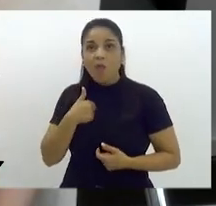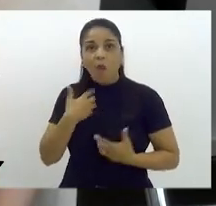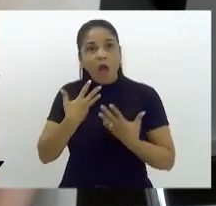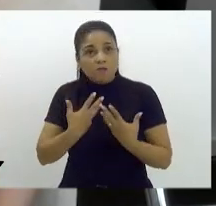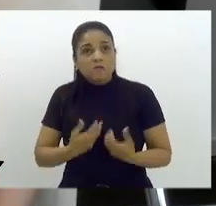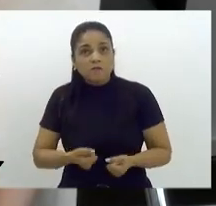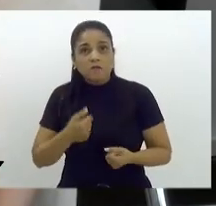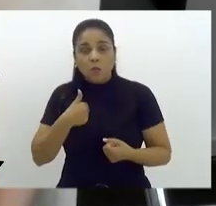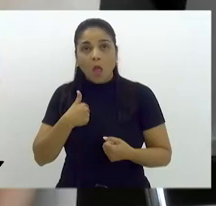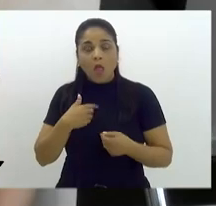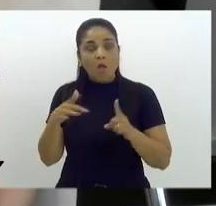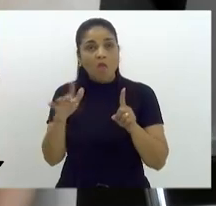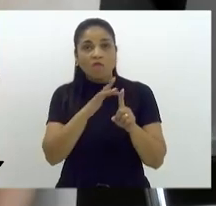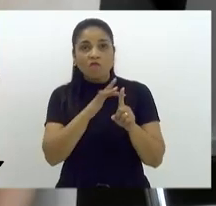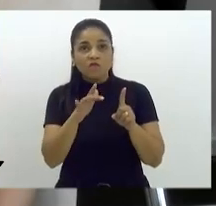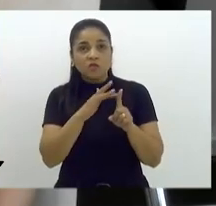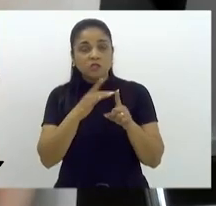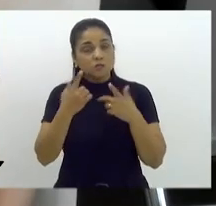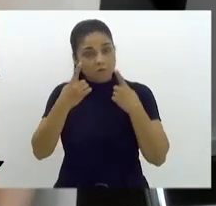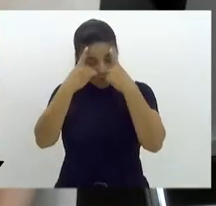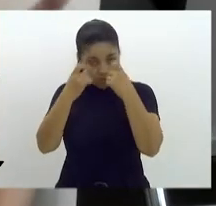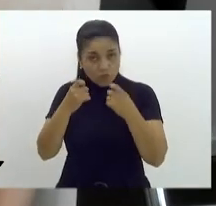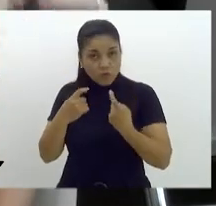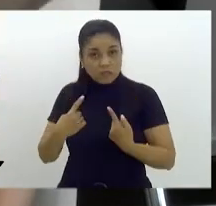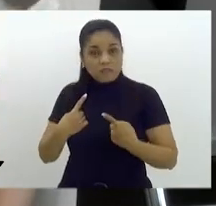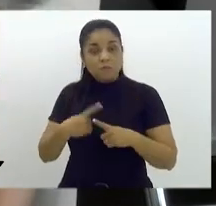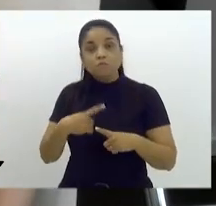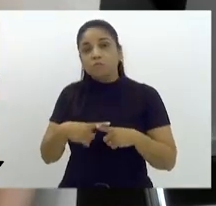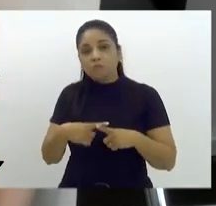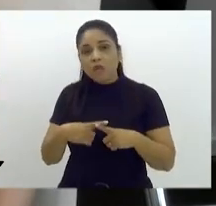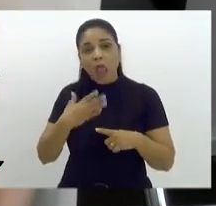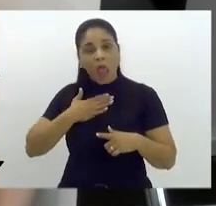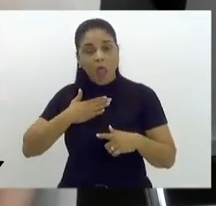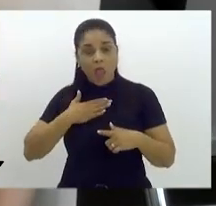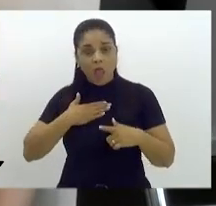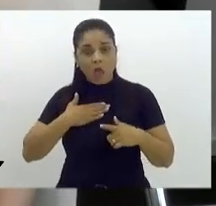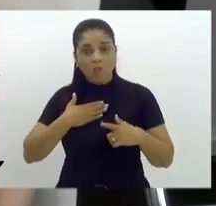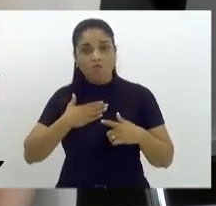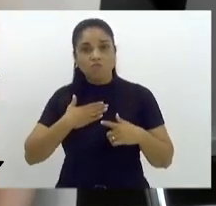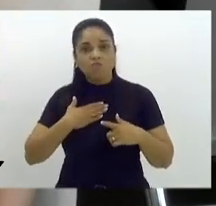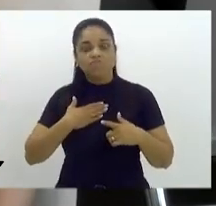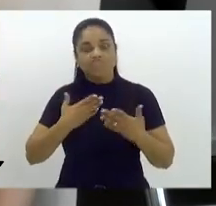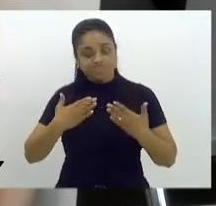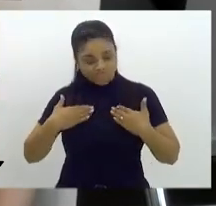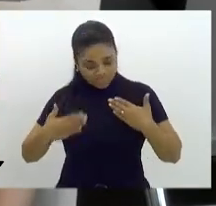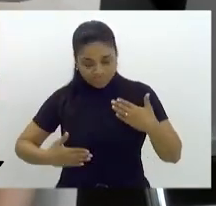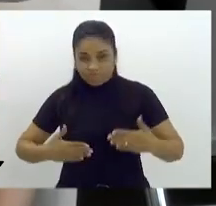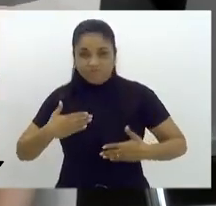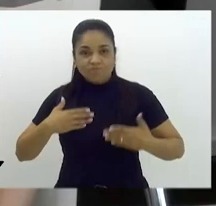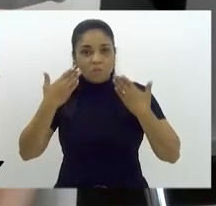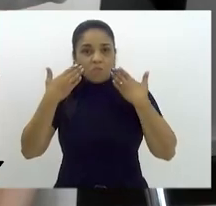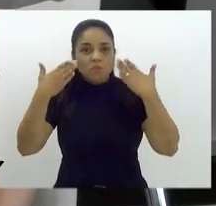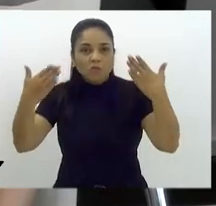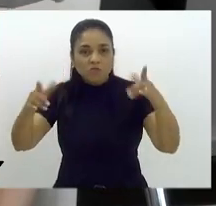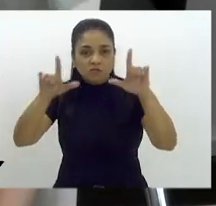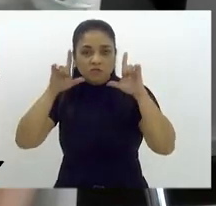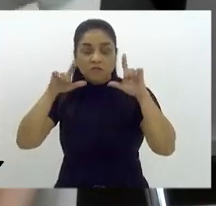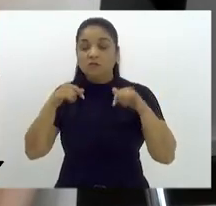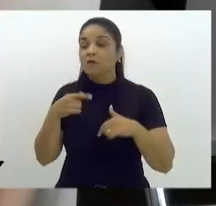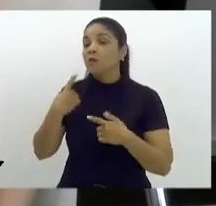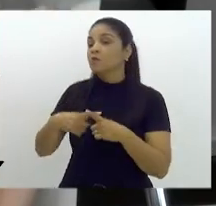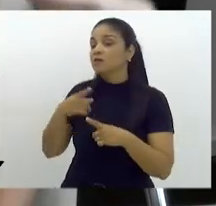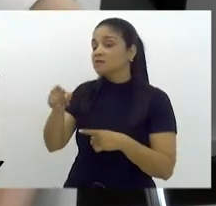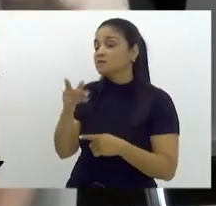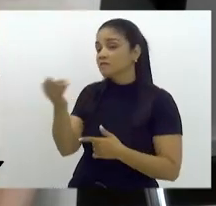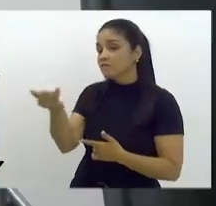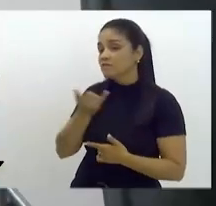foram vítimas porque é muito por que que a senhora diz que as mulheres é que são as maiores agressoras muitas vezes porque